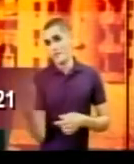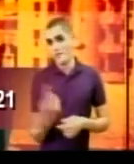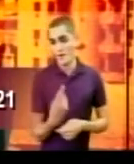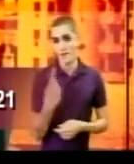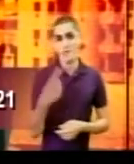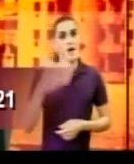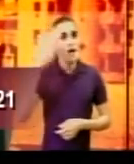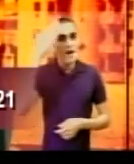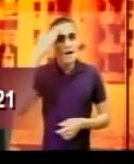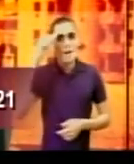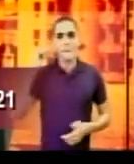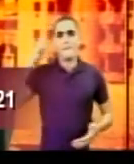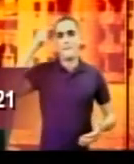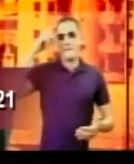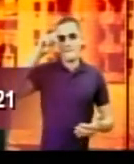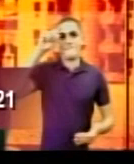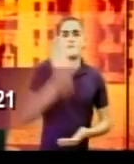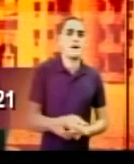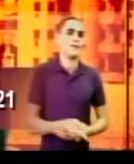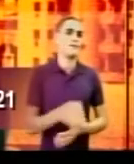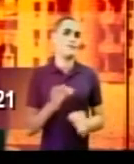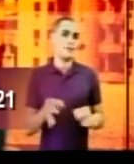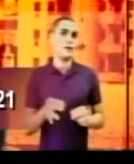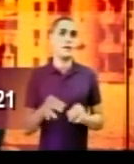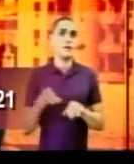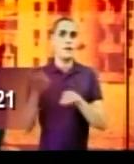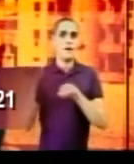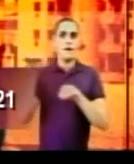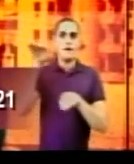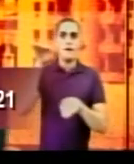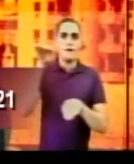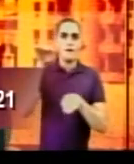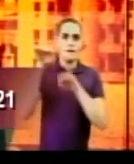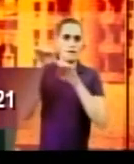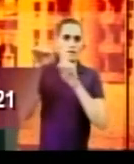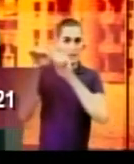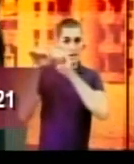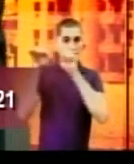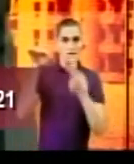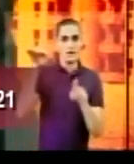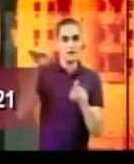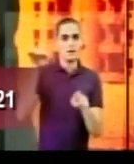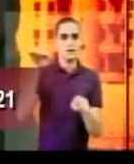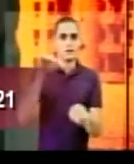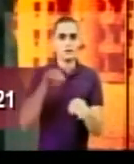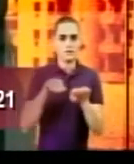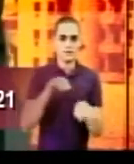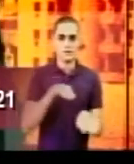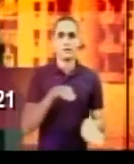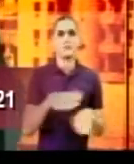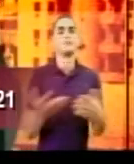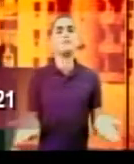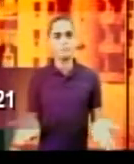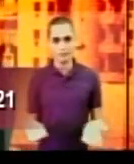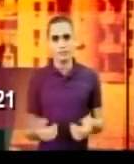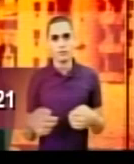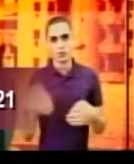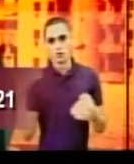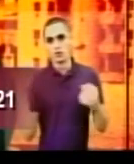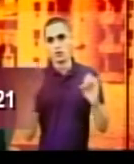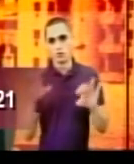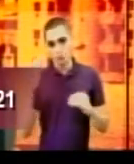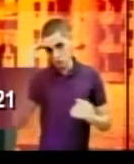Isso veio de cima para baixo. E volto a afirmar, se alguém está fazendo errado, esse alguém não